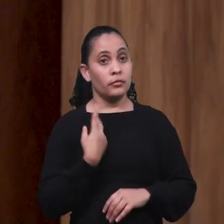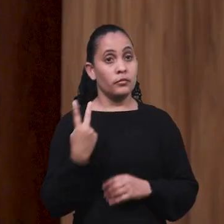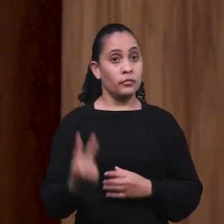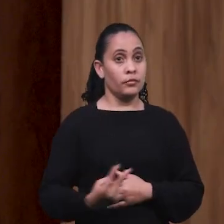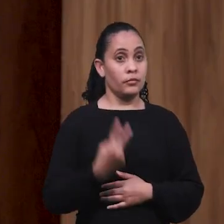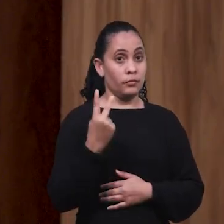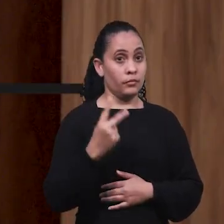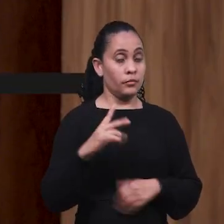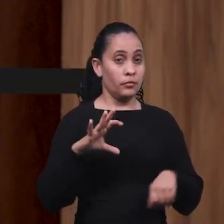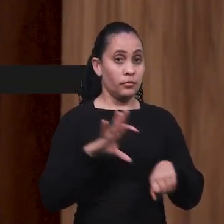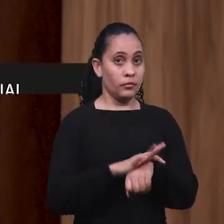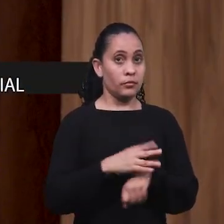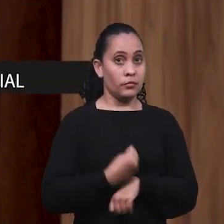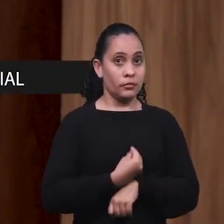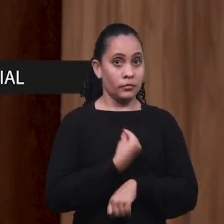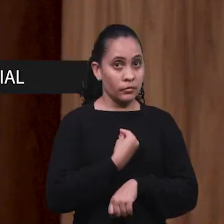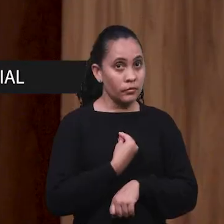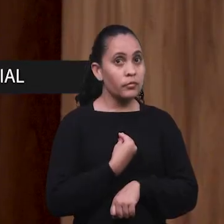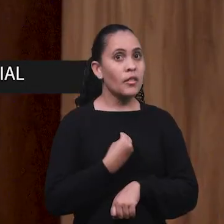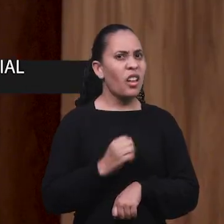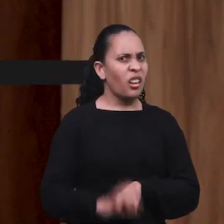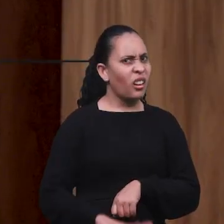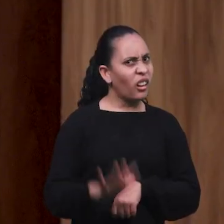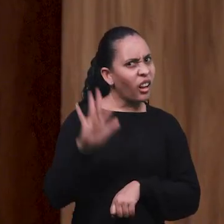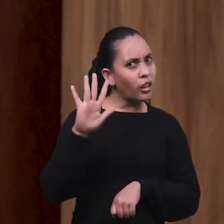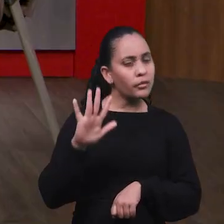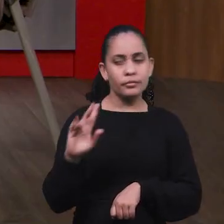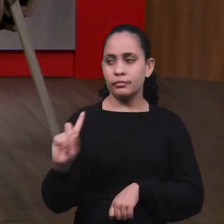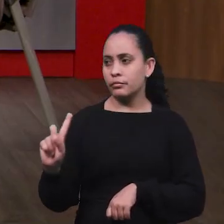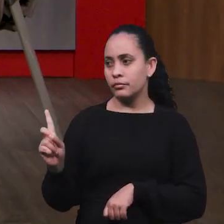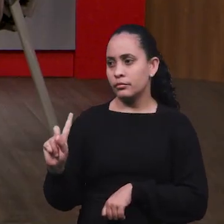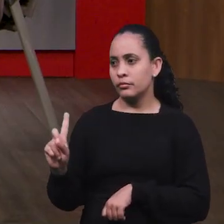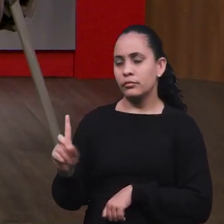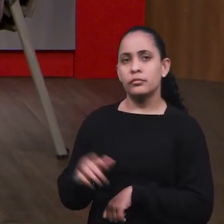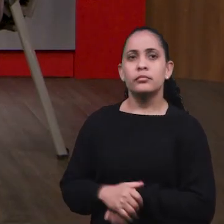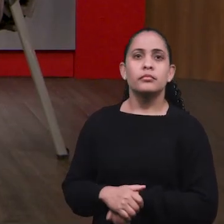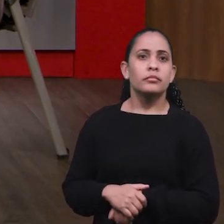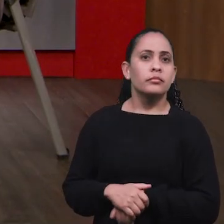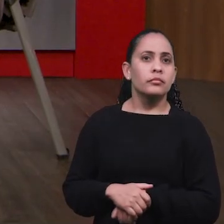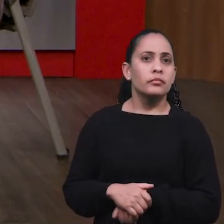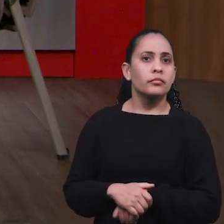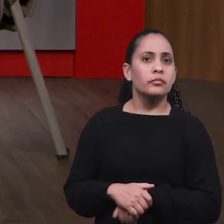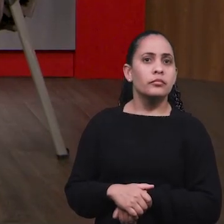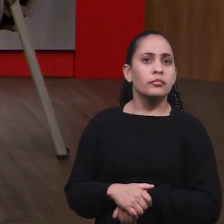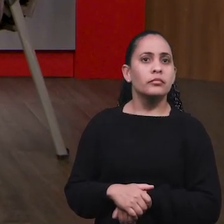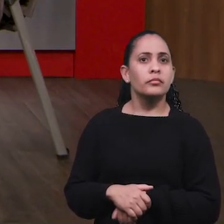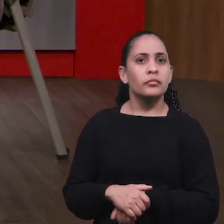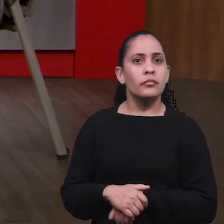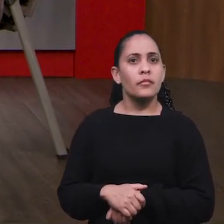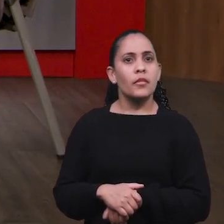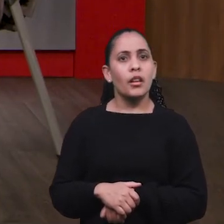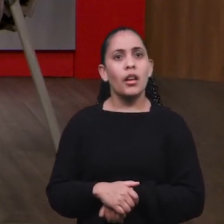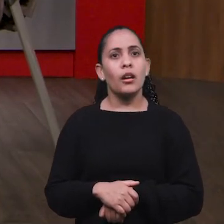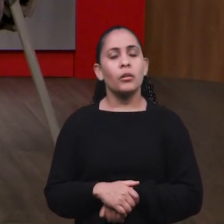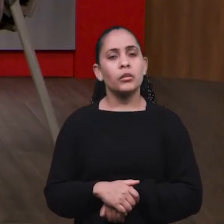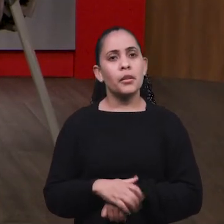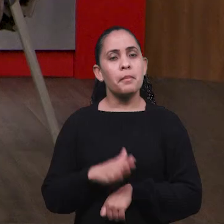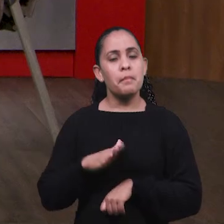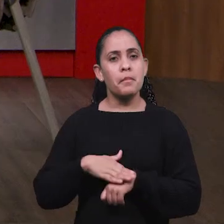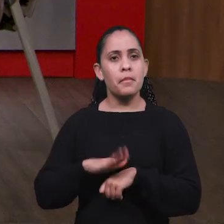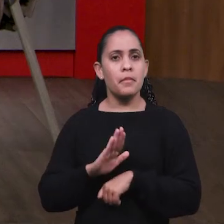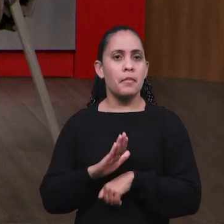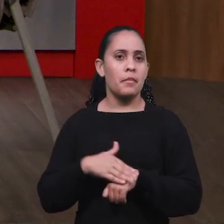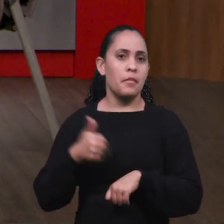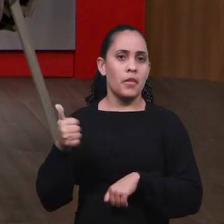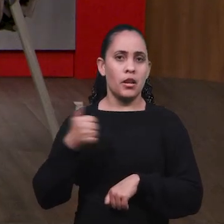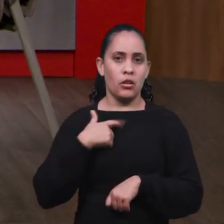valores, eu pergunto, o seguro de vida é um produto caro? Não. É um dos produtos mais acessíveis que